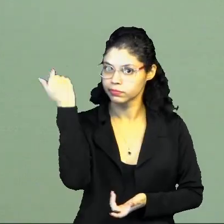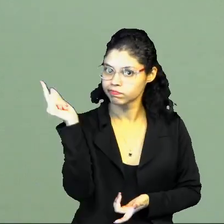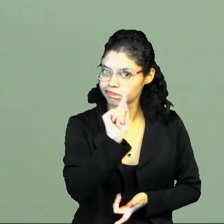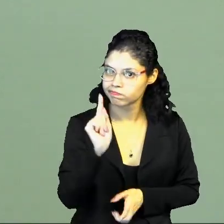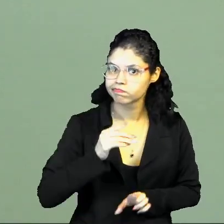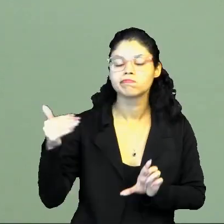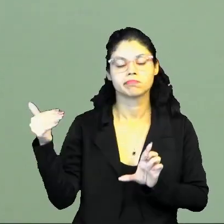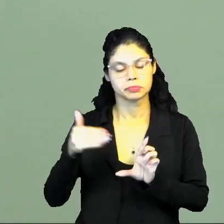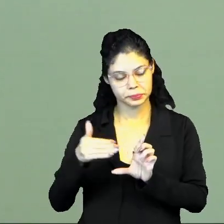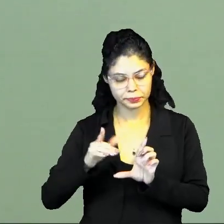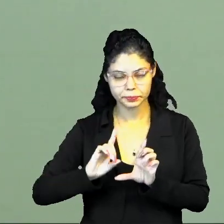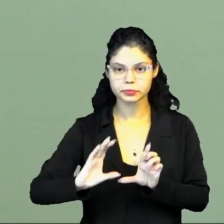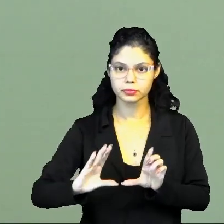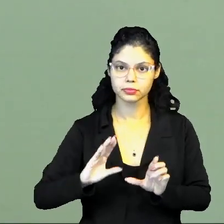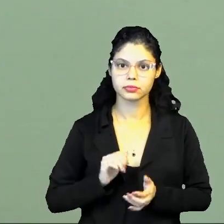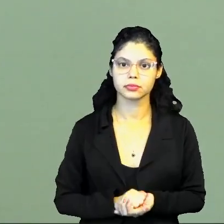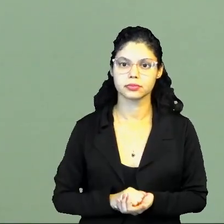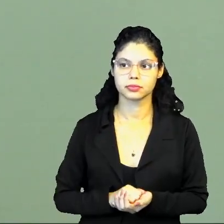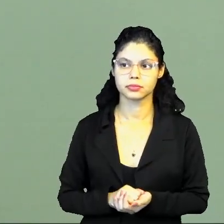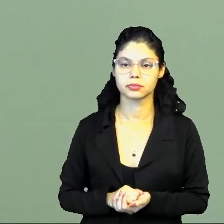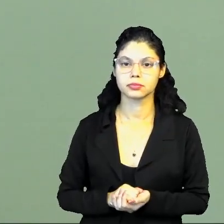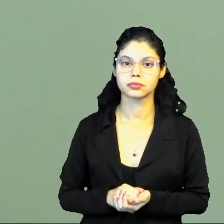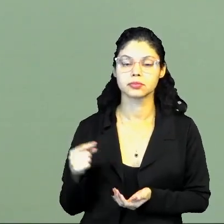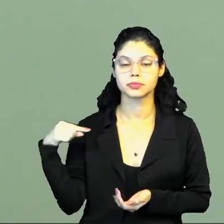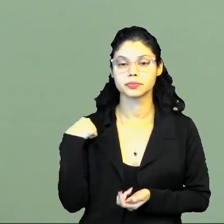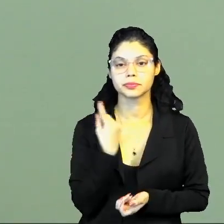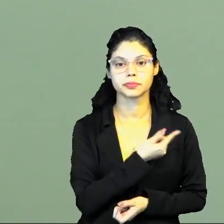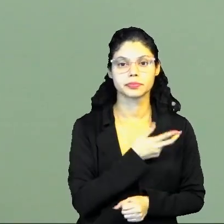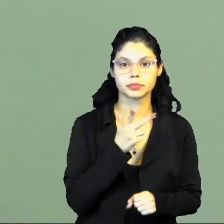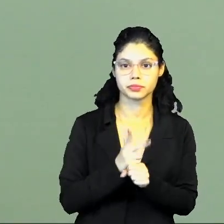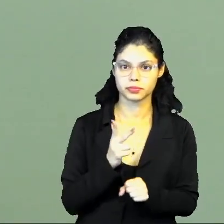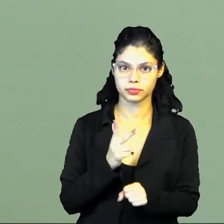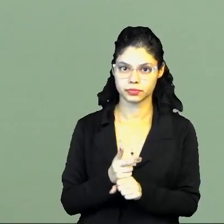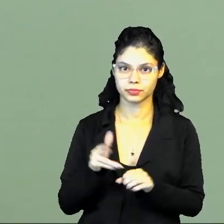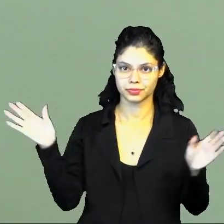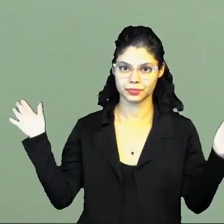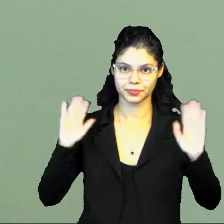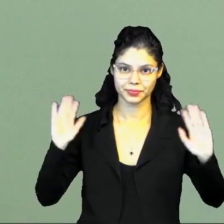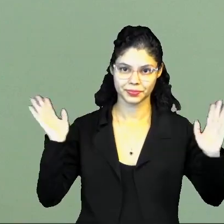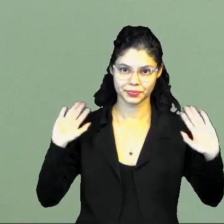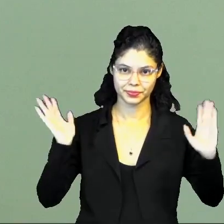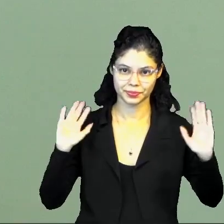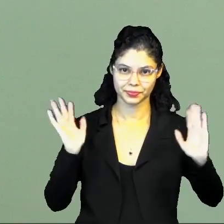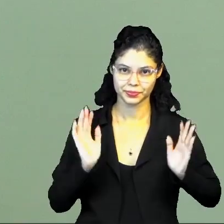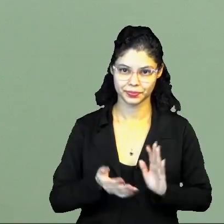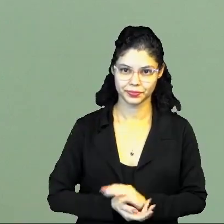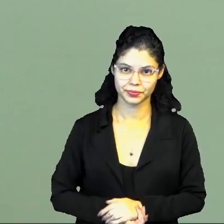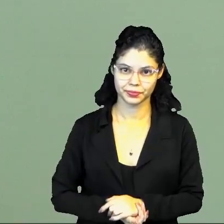esqueçam de acessar a plataforma Eduque, né, ver os nossos vídeos. Adeus!